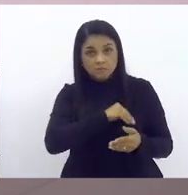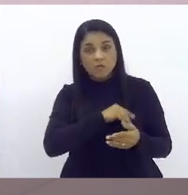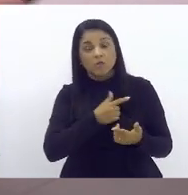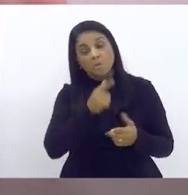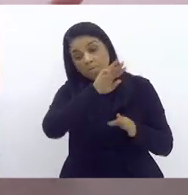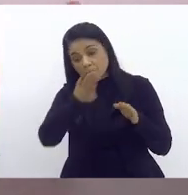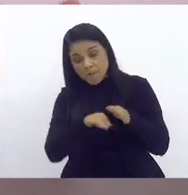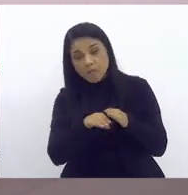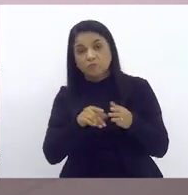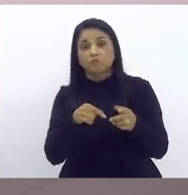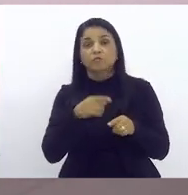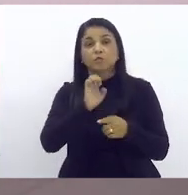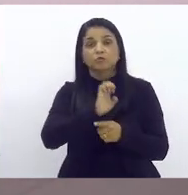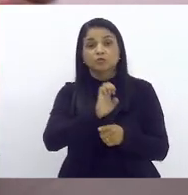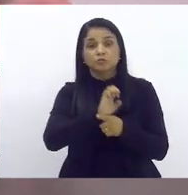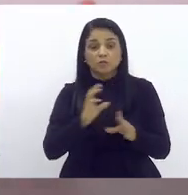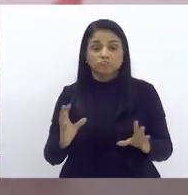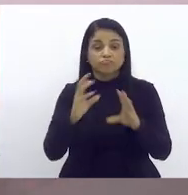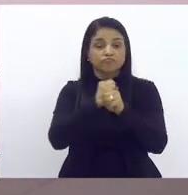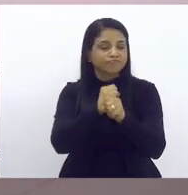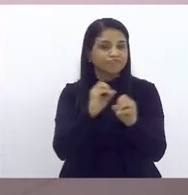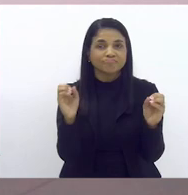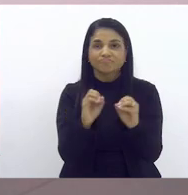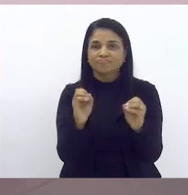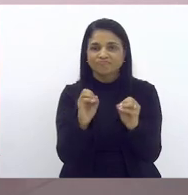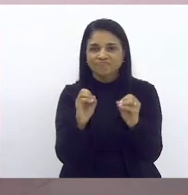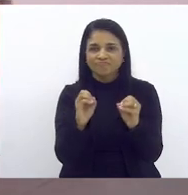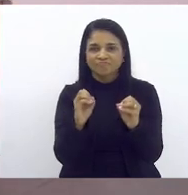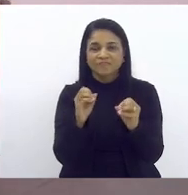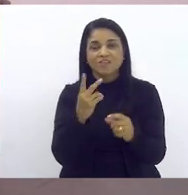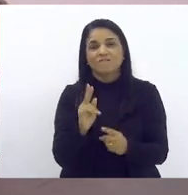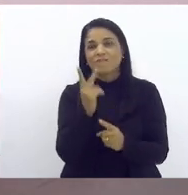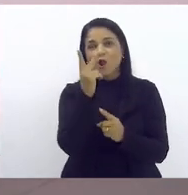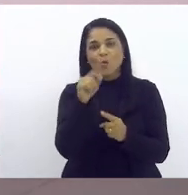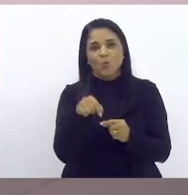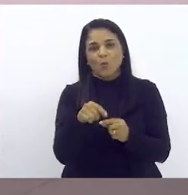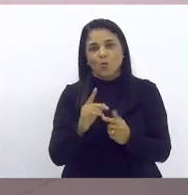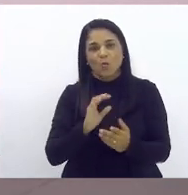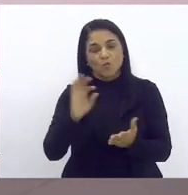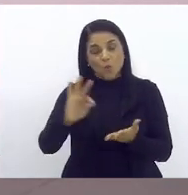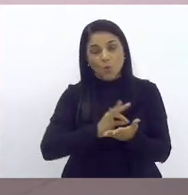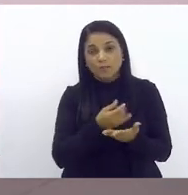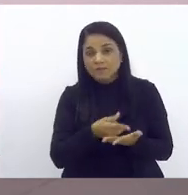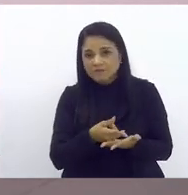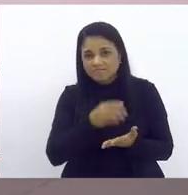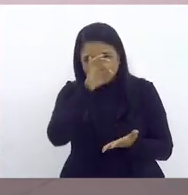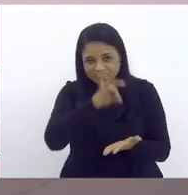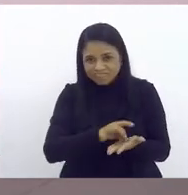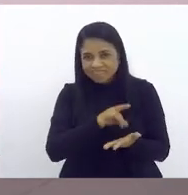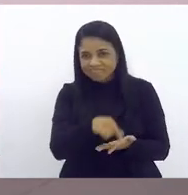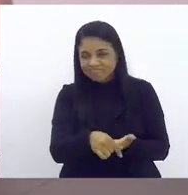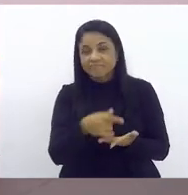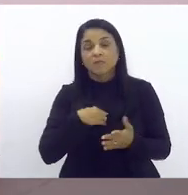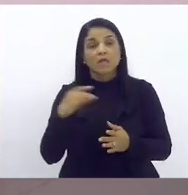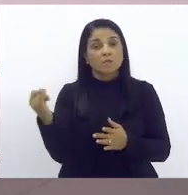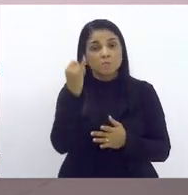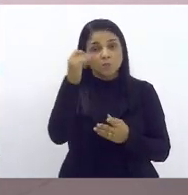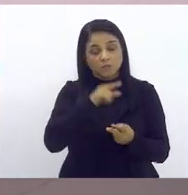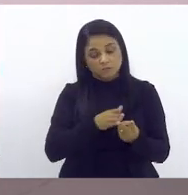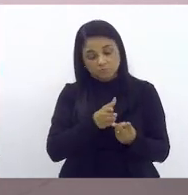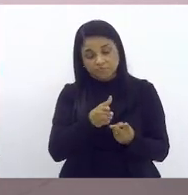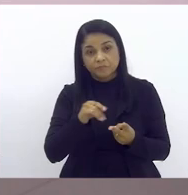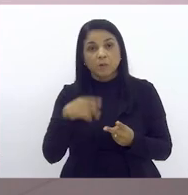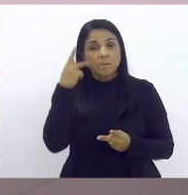receber, até porque o Estado não juntou nenhum cálculo, né, para chegar a esse valor que eles definiram como rúbrica. E o segundo, que eu acho mais importante, que é a questão da